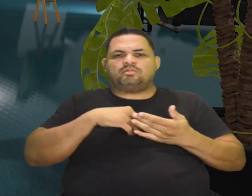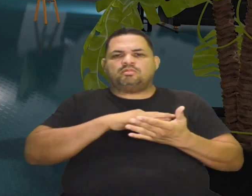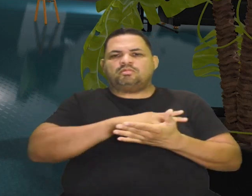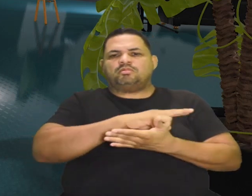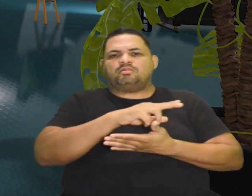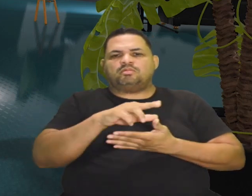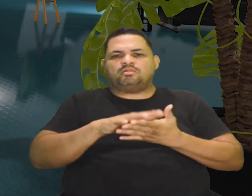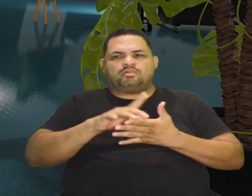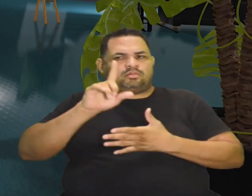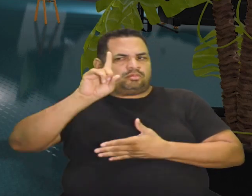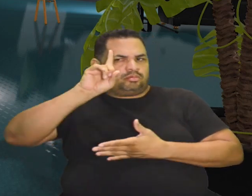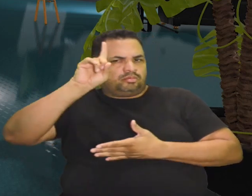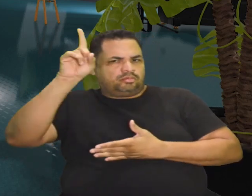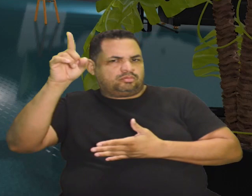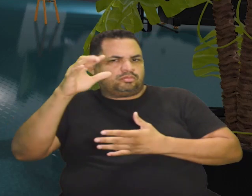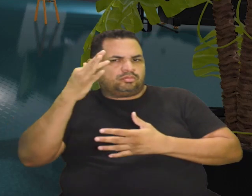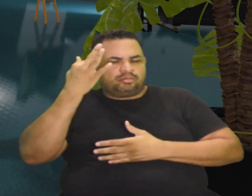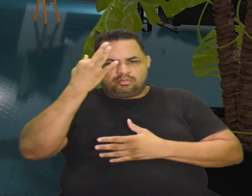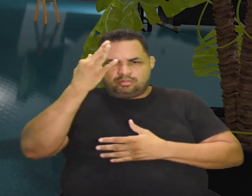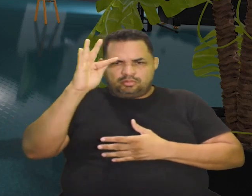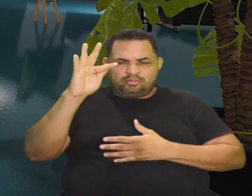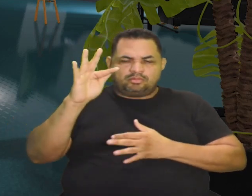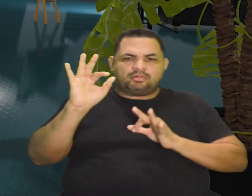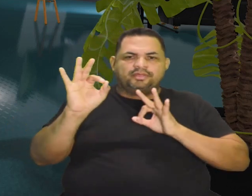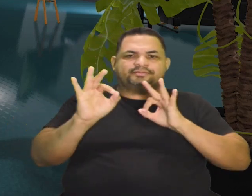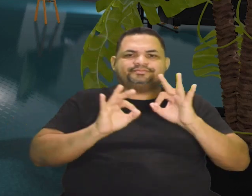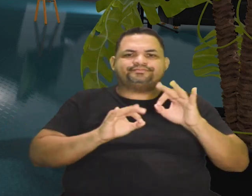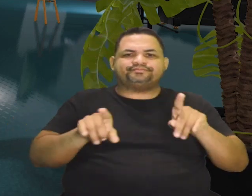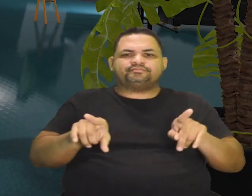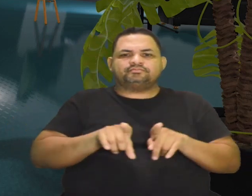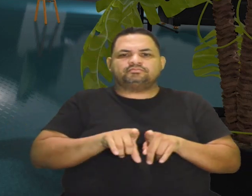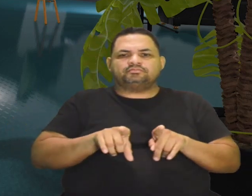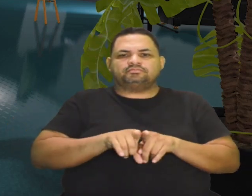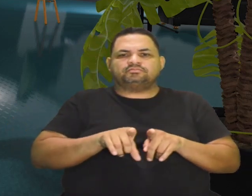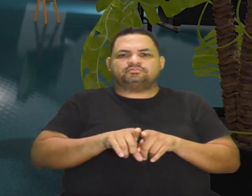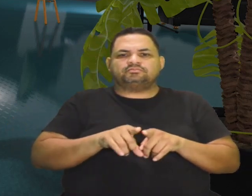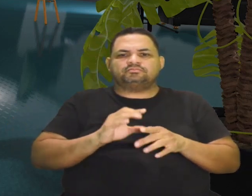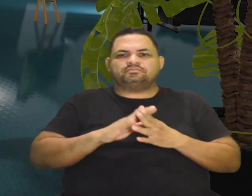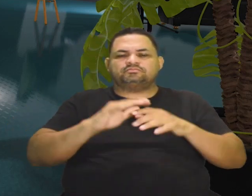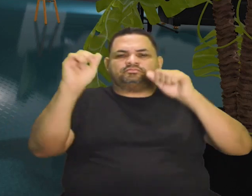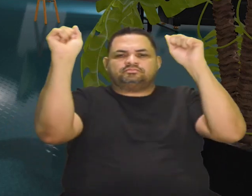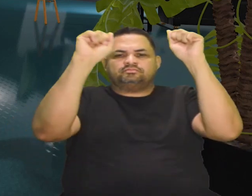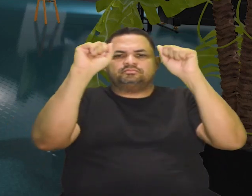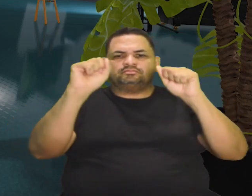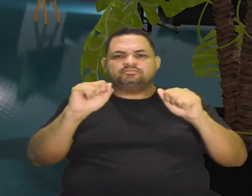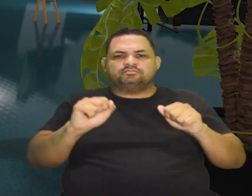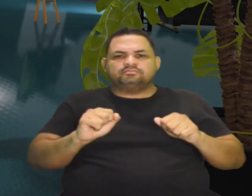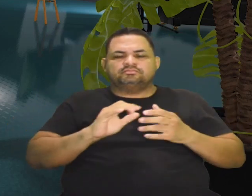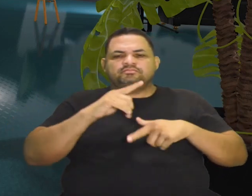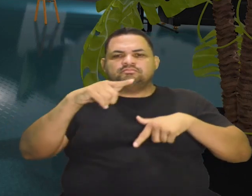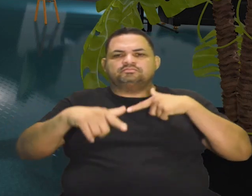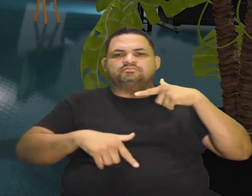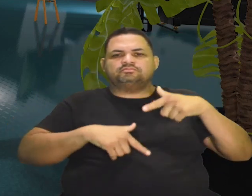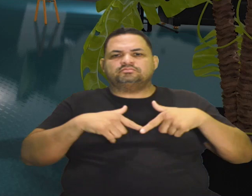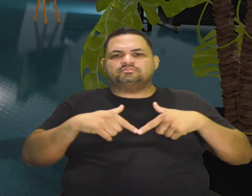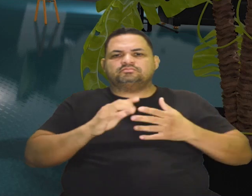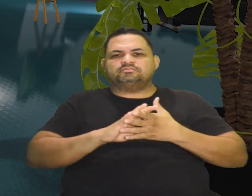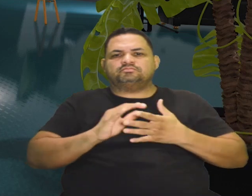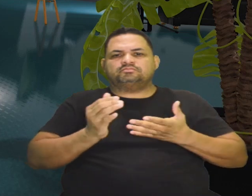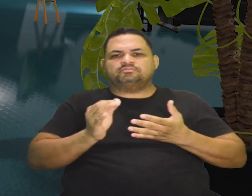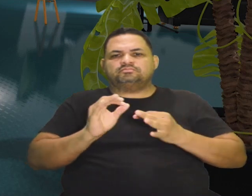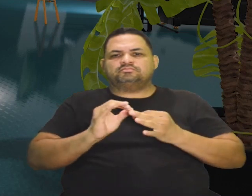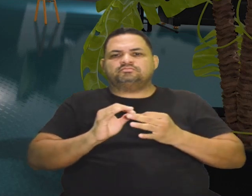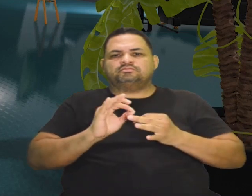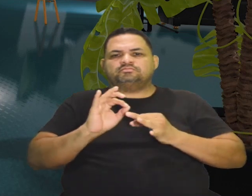muitas ideias, como a filosofia, também, né, como as esculturas, os trabalhos, como a arquitetura. Então, todos